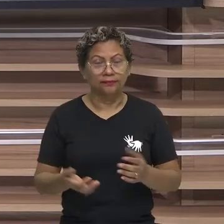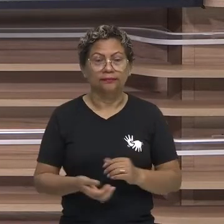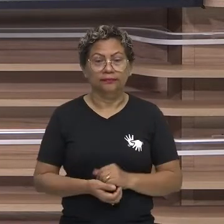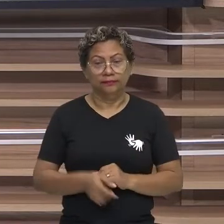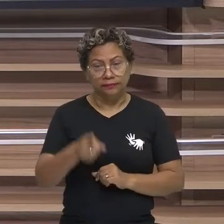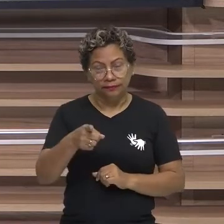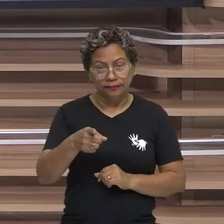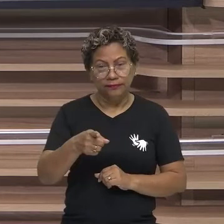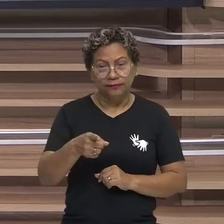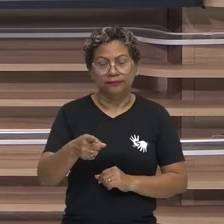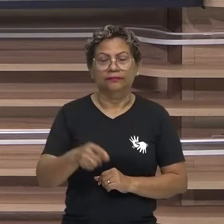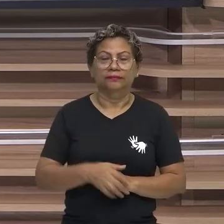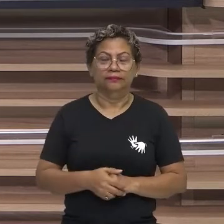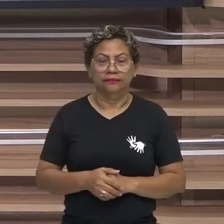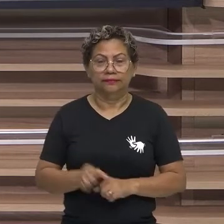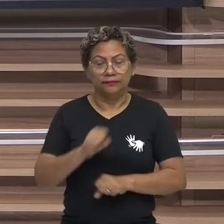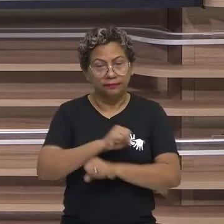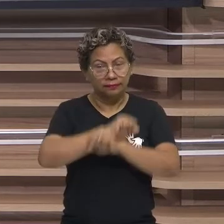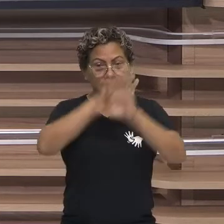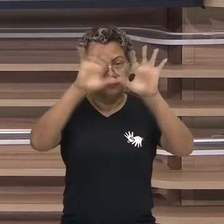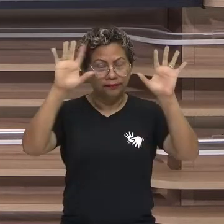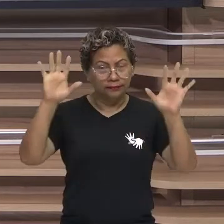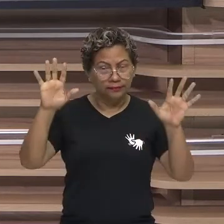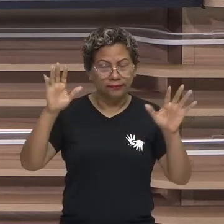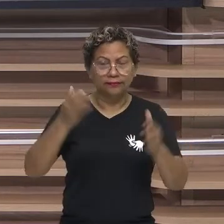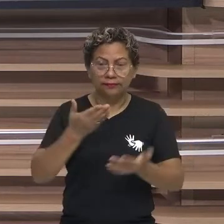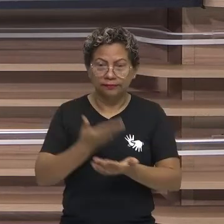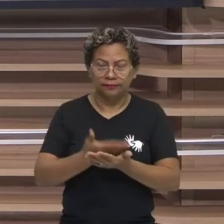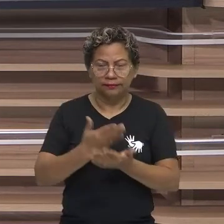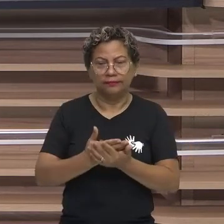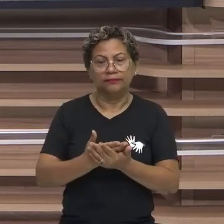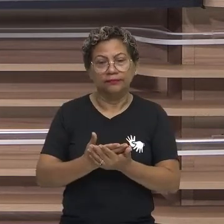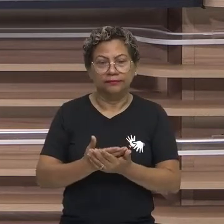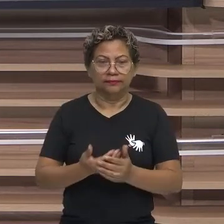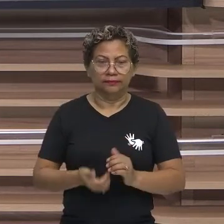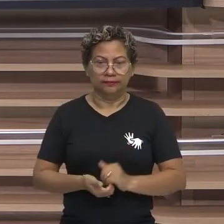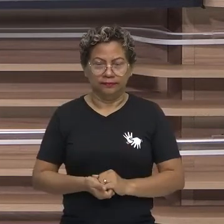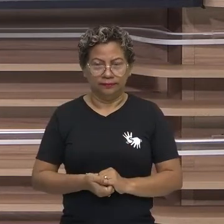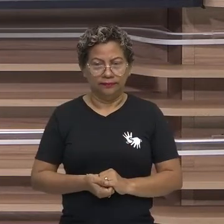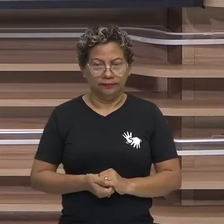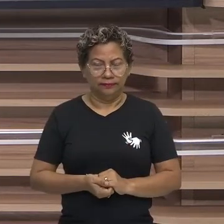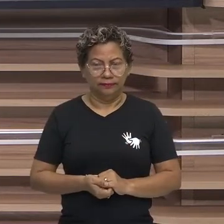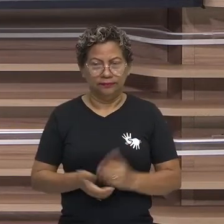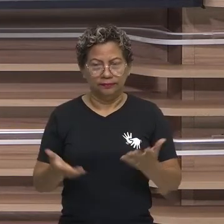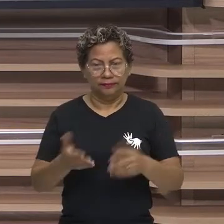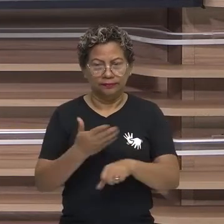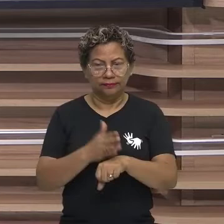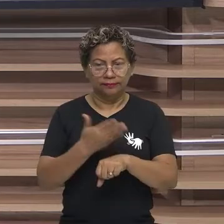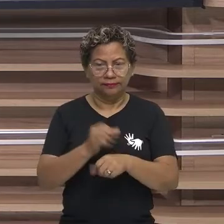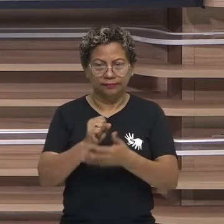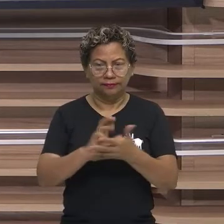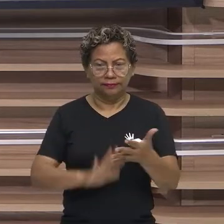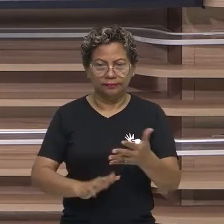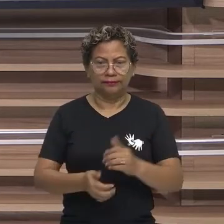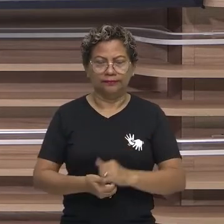Eu espero que vocês tenham gostado aí da nossa explanação sobre energia. E agora nós vamos chamar a nossa dinâmica local interativa.